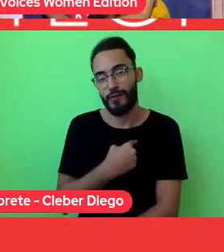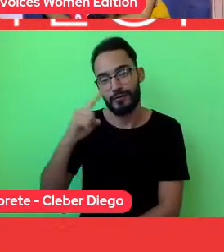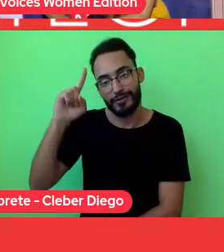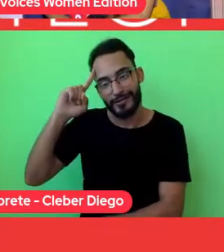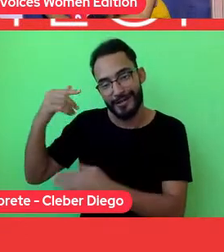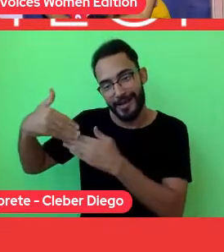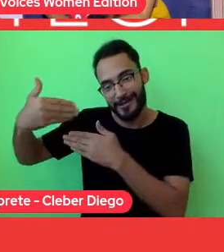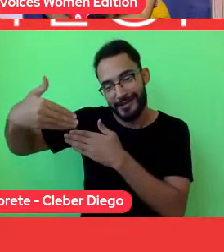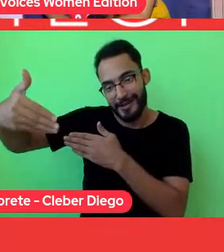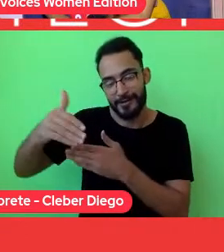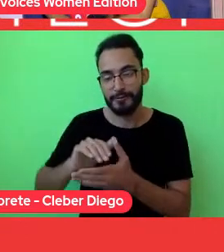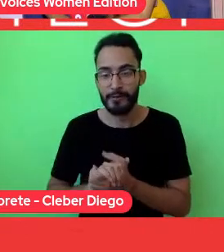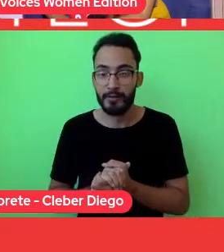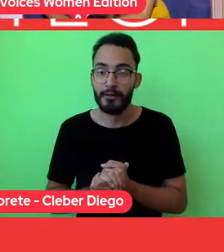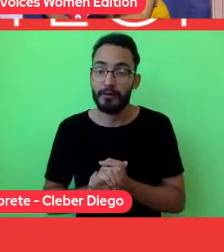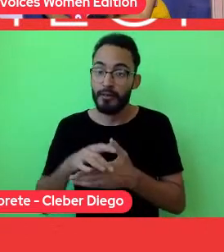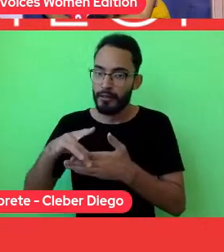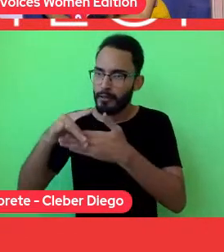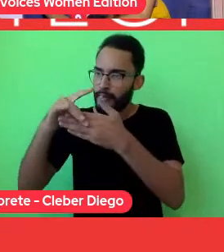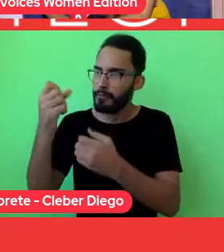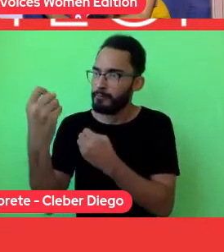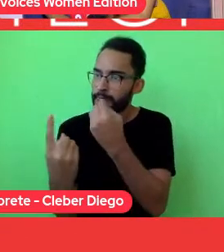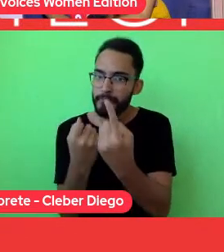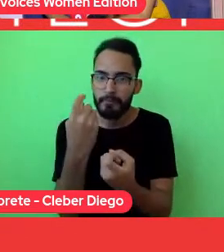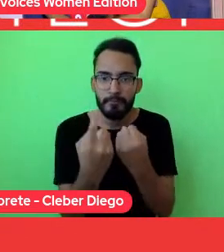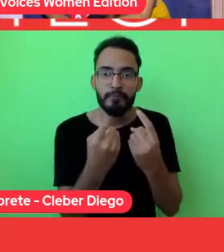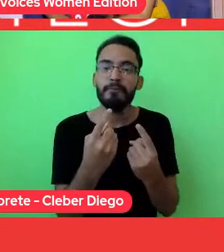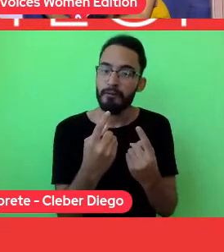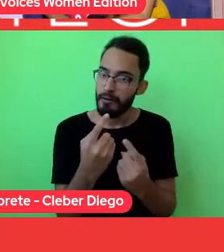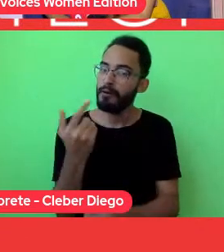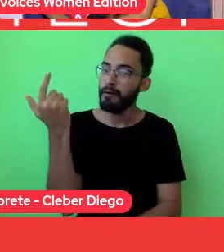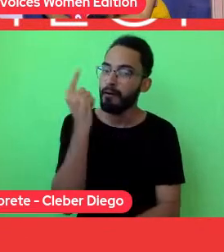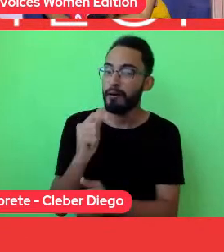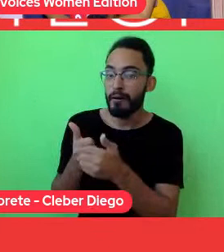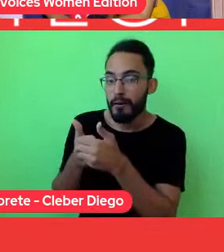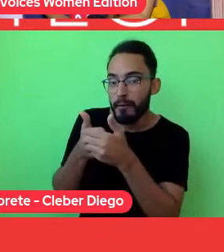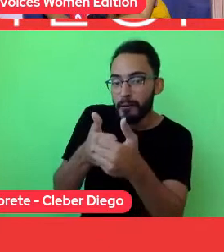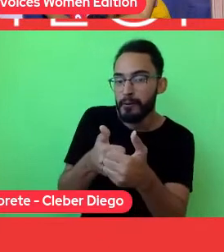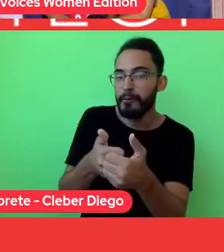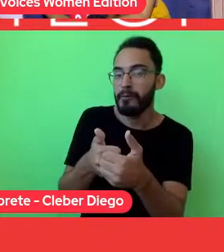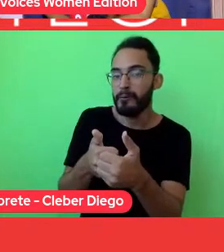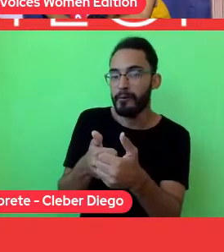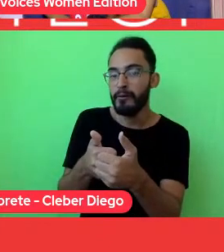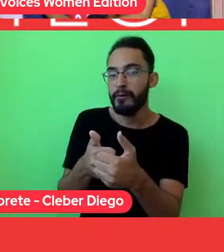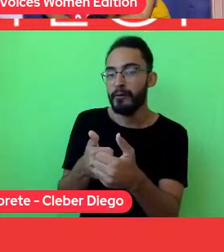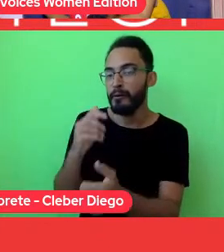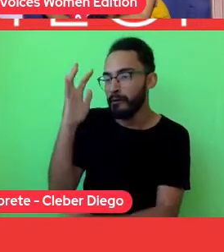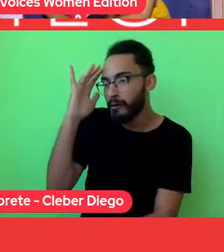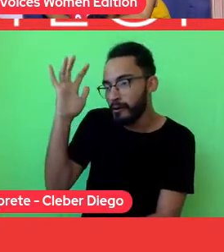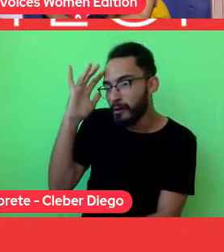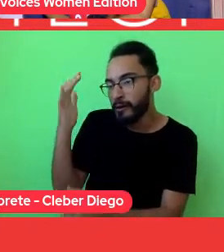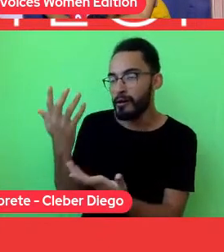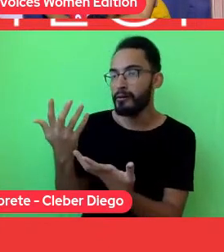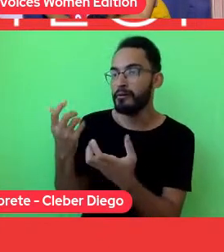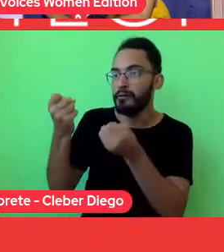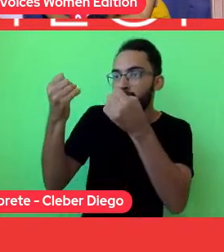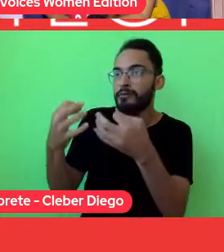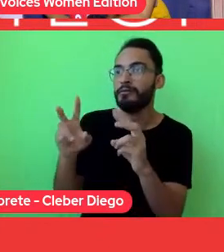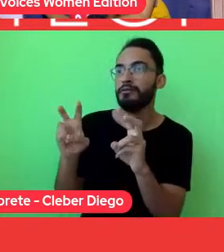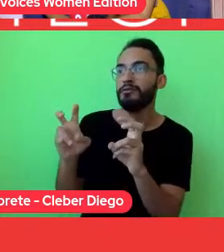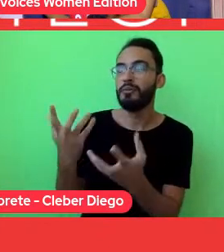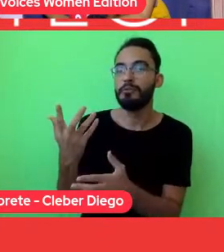dia. Algumas lideranças também passaram a acompanhar, né, aí pensando um pouco mais